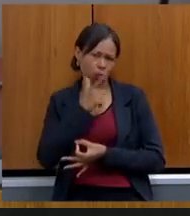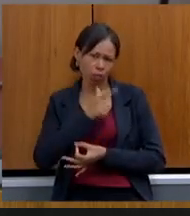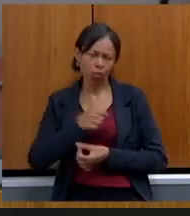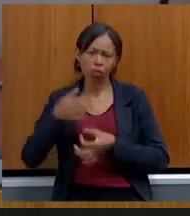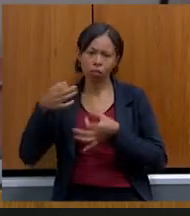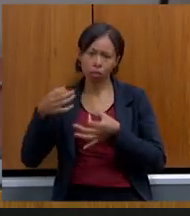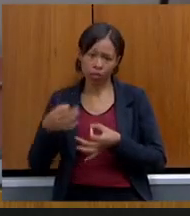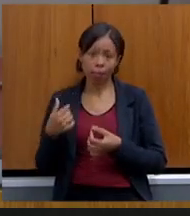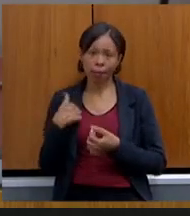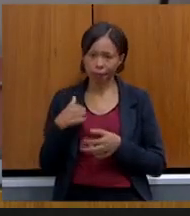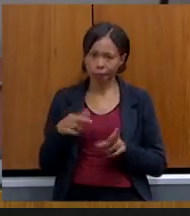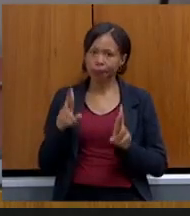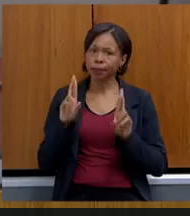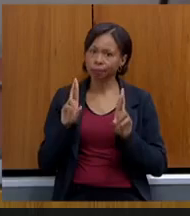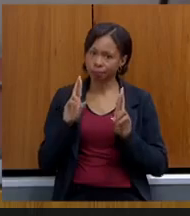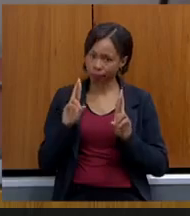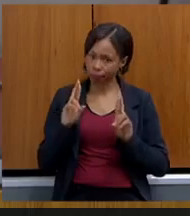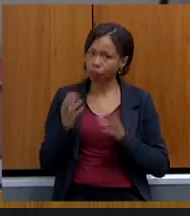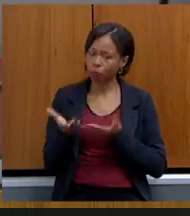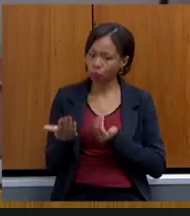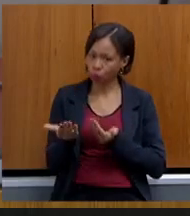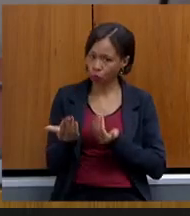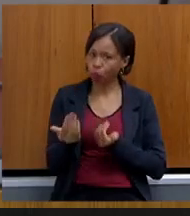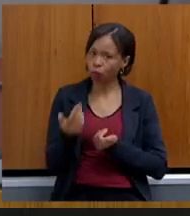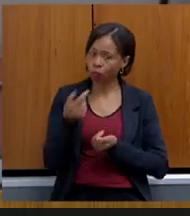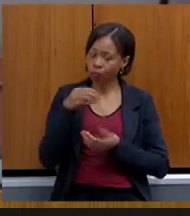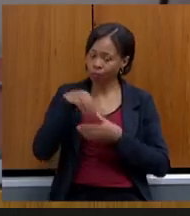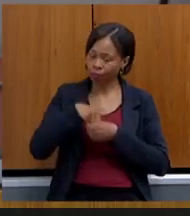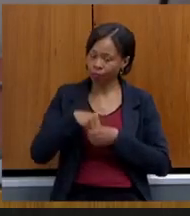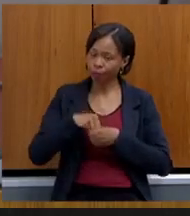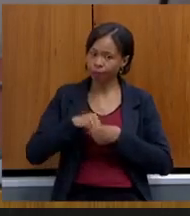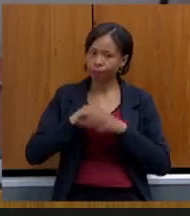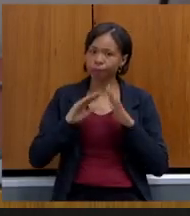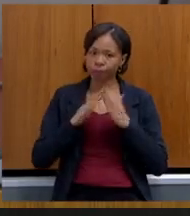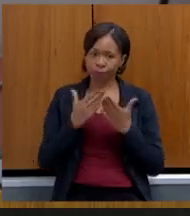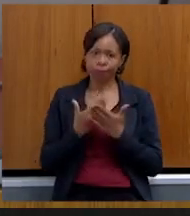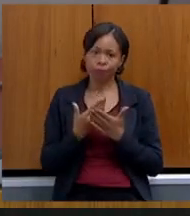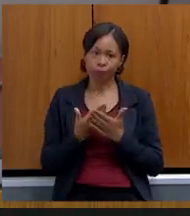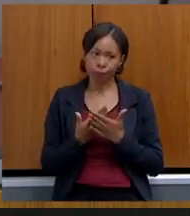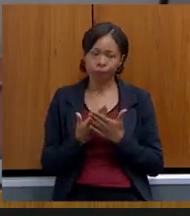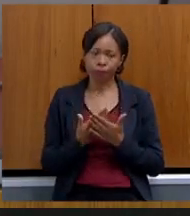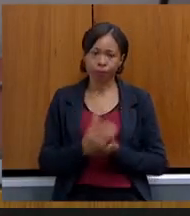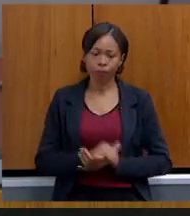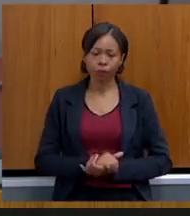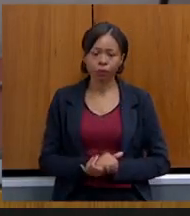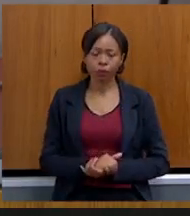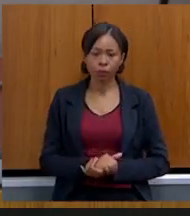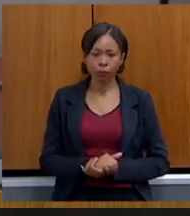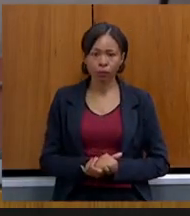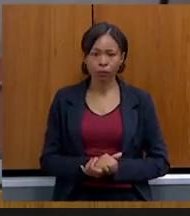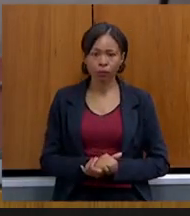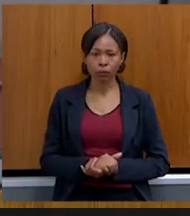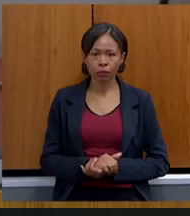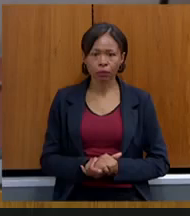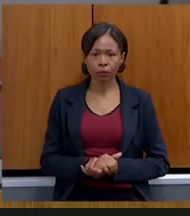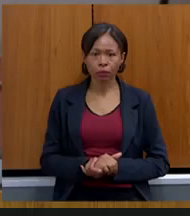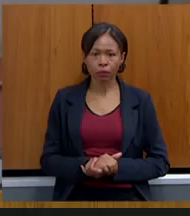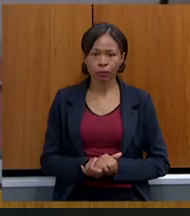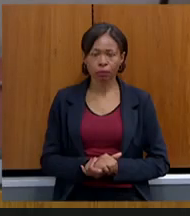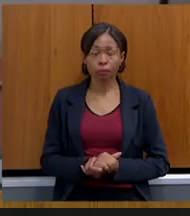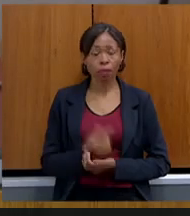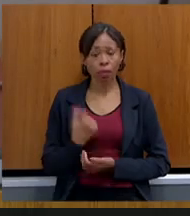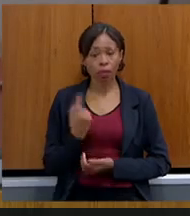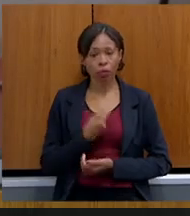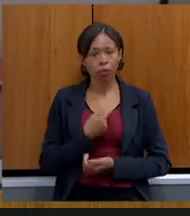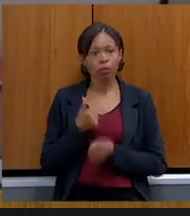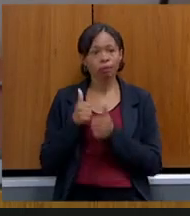à educação desses jovens que estão nas escolas são mais de 2.000 jovens nessas três escolas e a gente vai fazer com